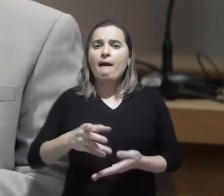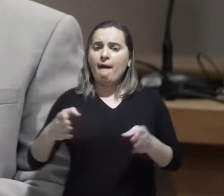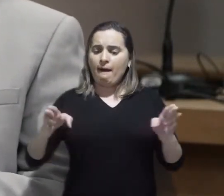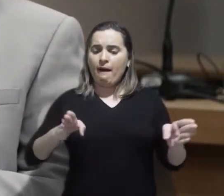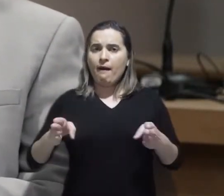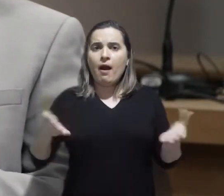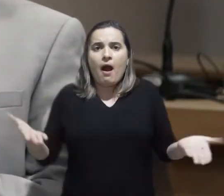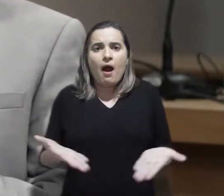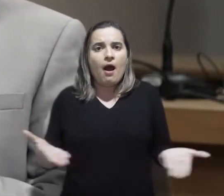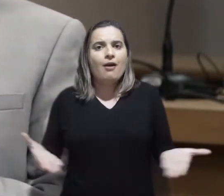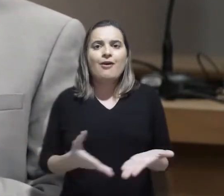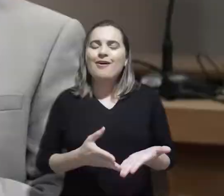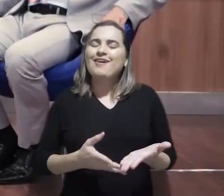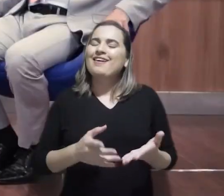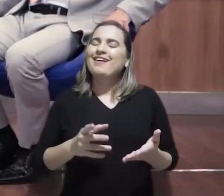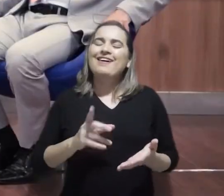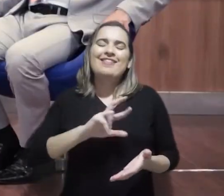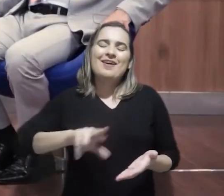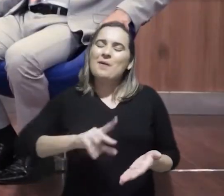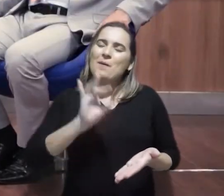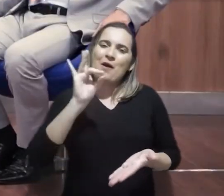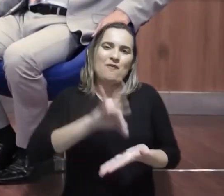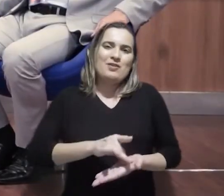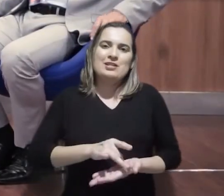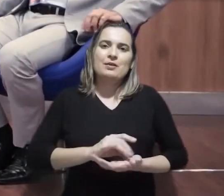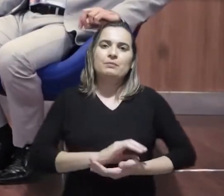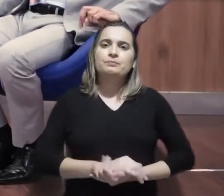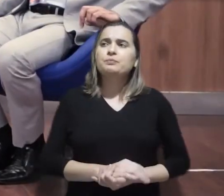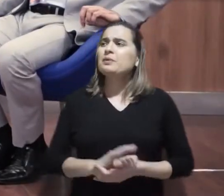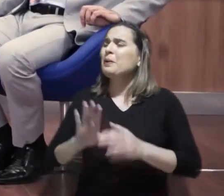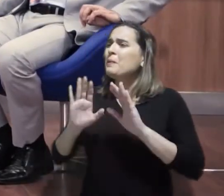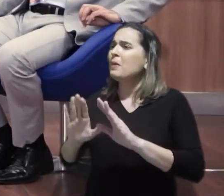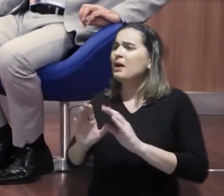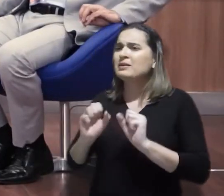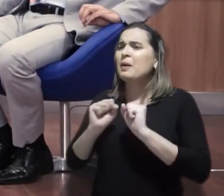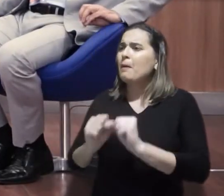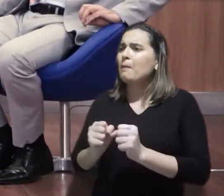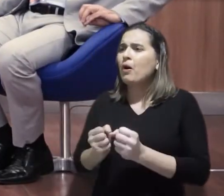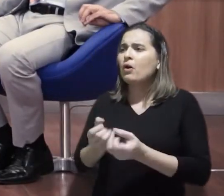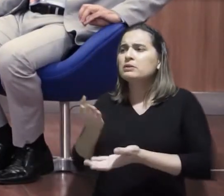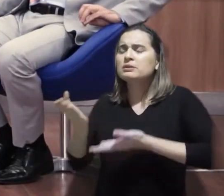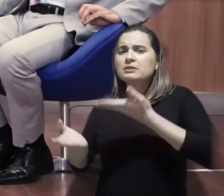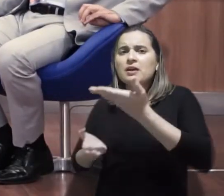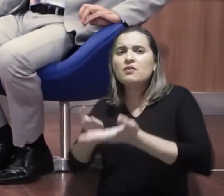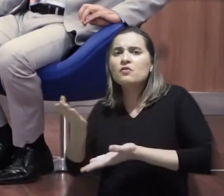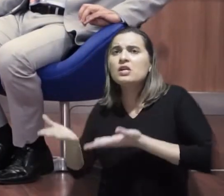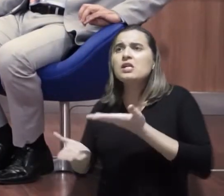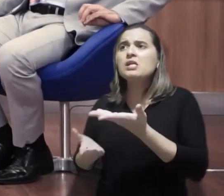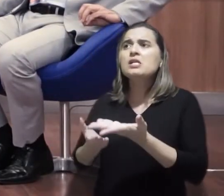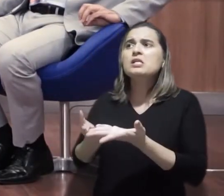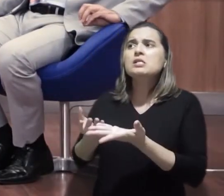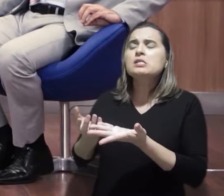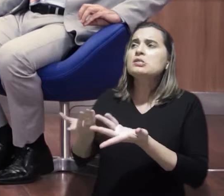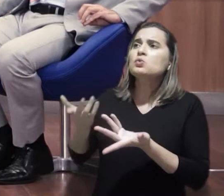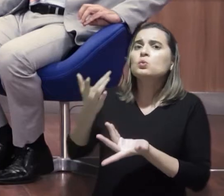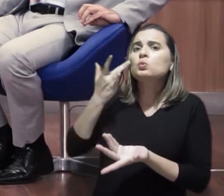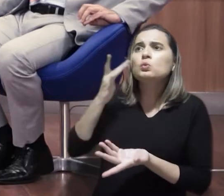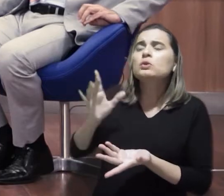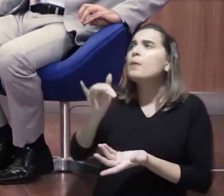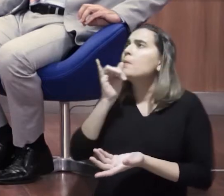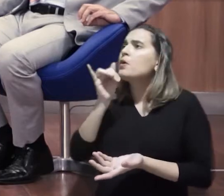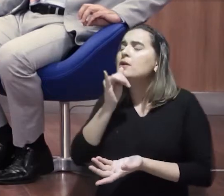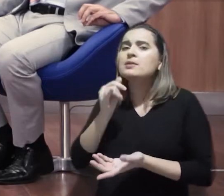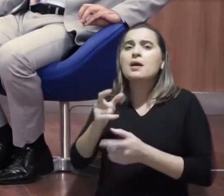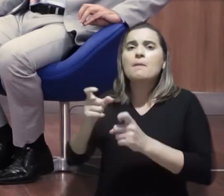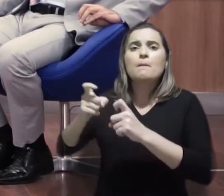que antecedem um pleito eleitoral. E o pré-candidato, ele pode oferecer algum tipo de serviço para a comunidade, doutor Carlos? Por exemplo, um